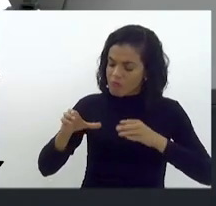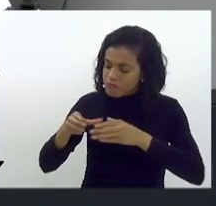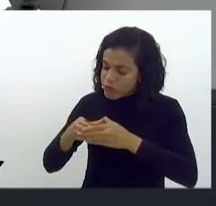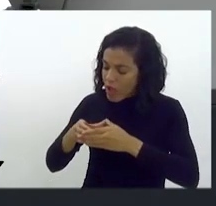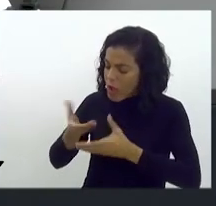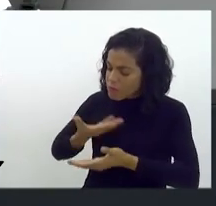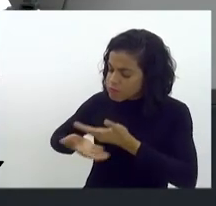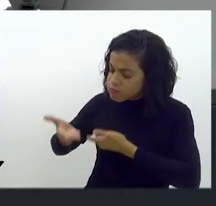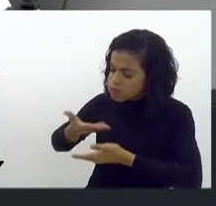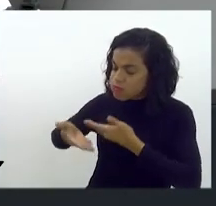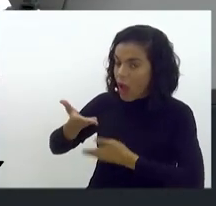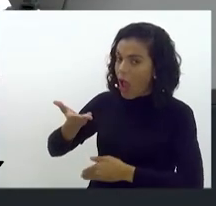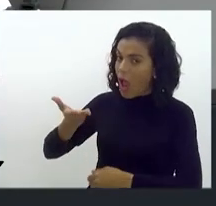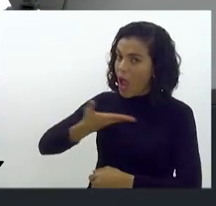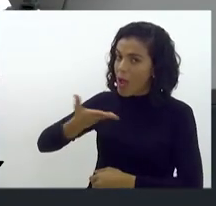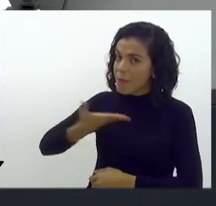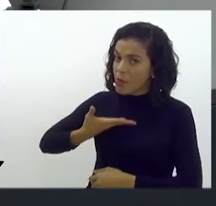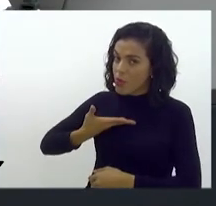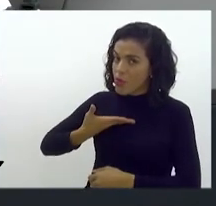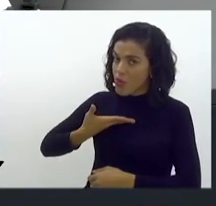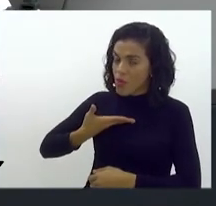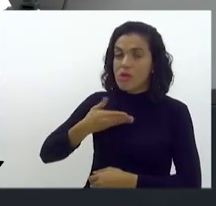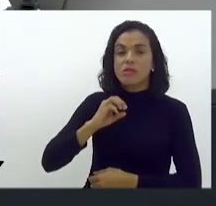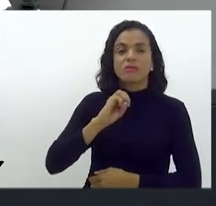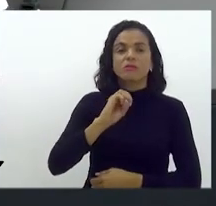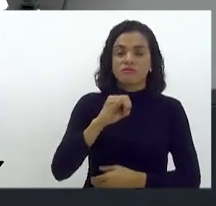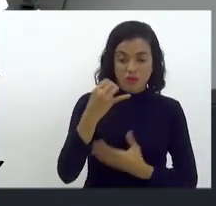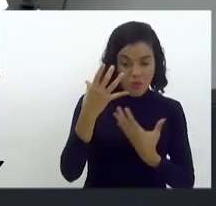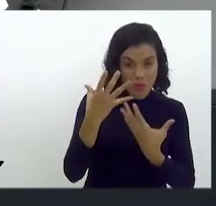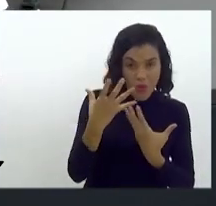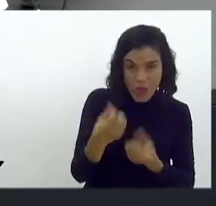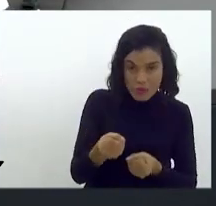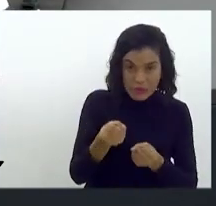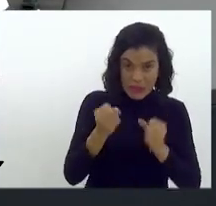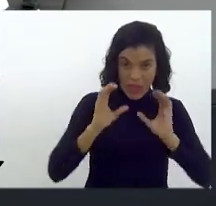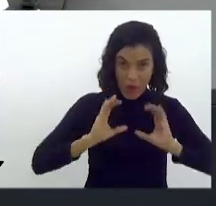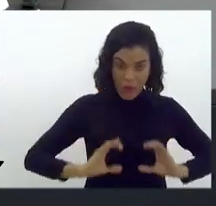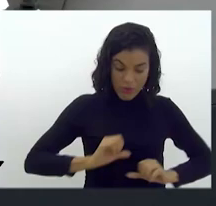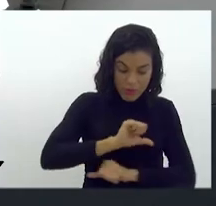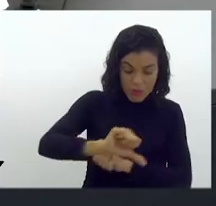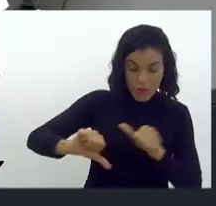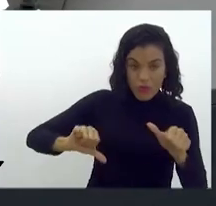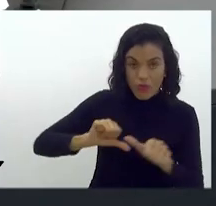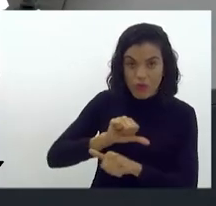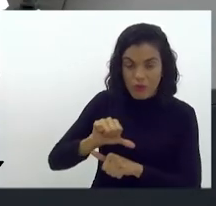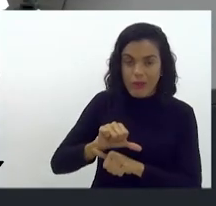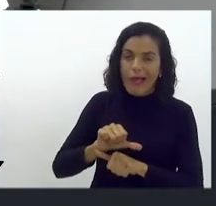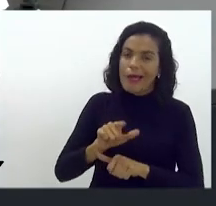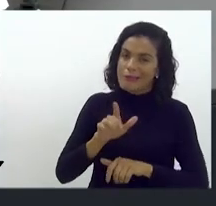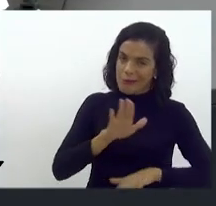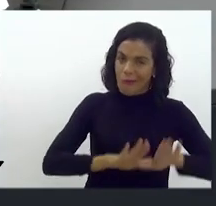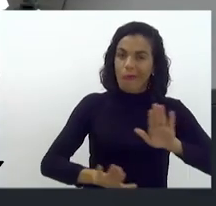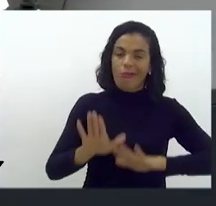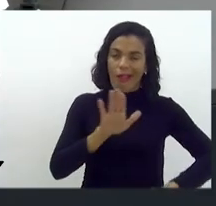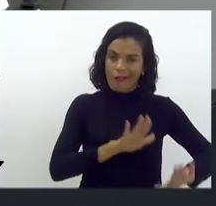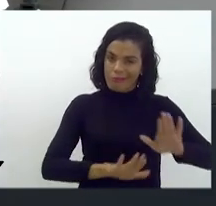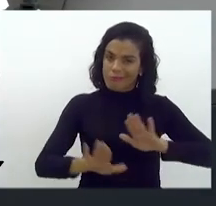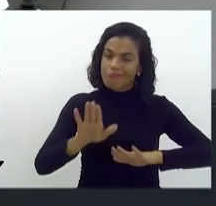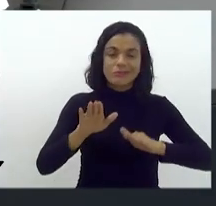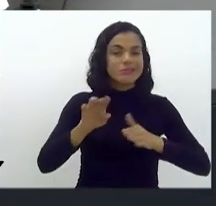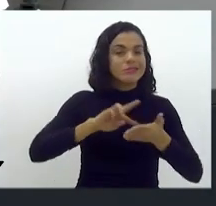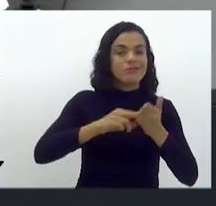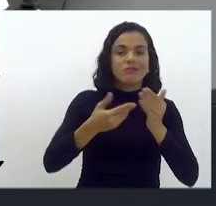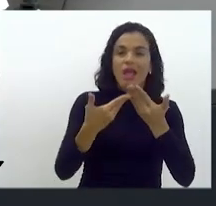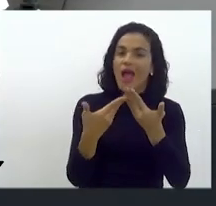pessoas que são realmente seu amigo e se você não for adotar esse tipo de Conduta tem que ter cuidado porque você está aberto